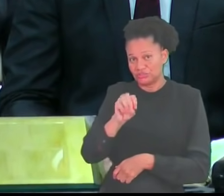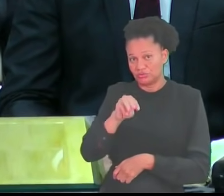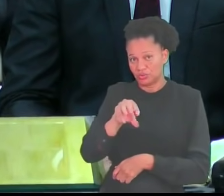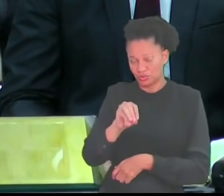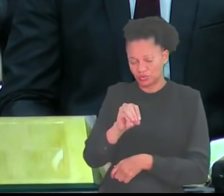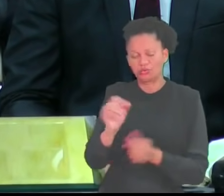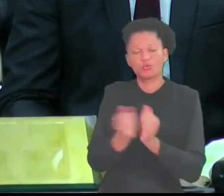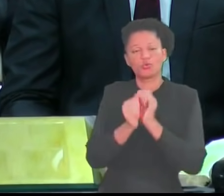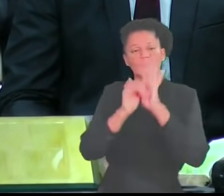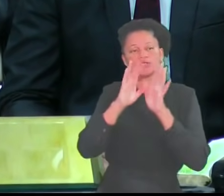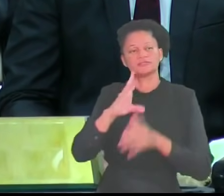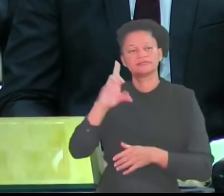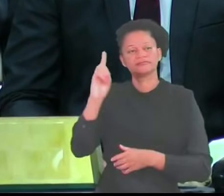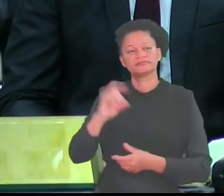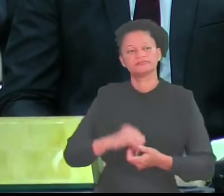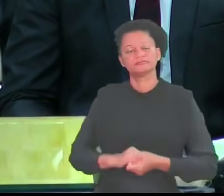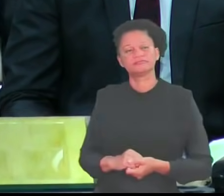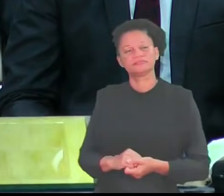Glória a Deus.